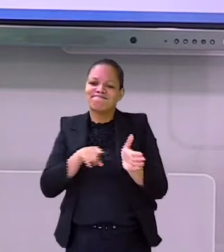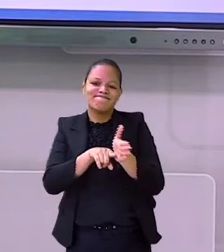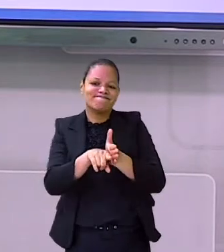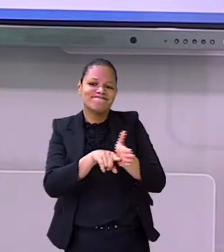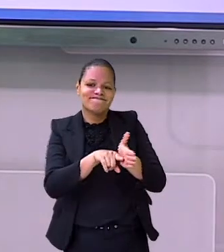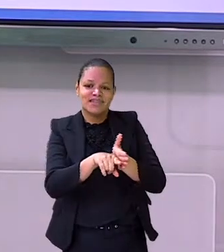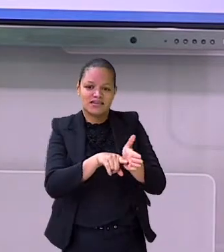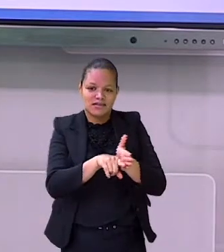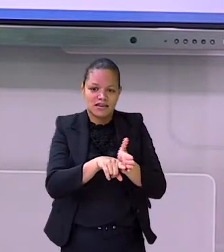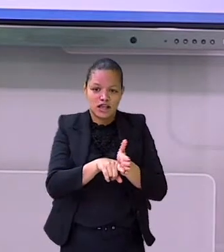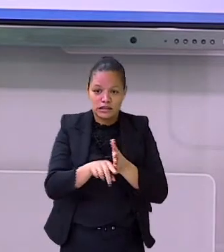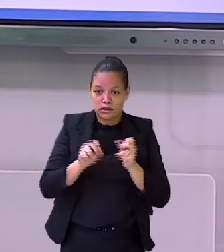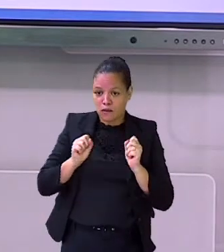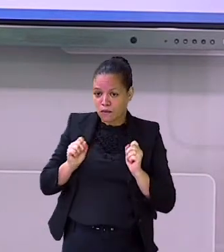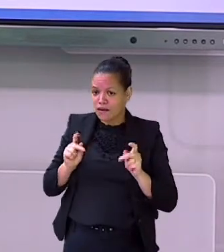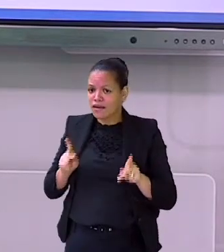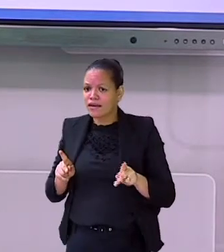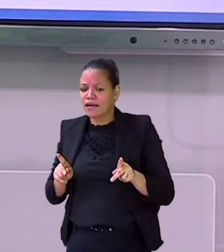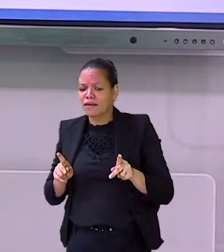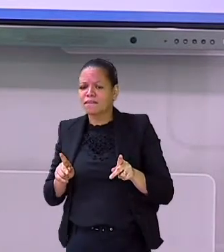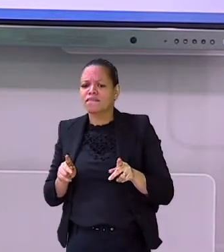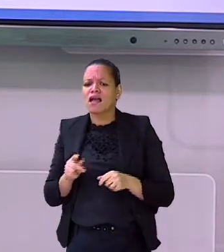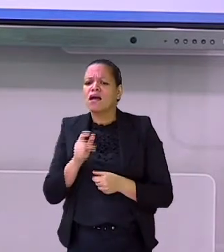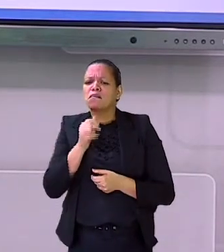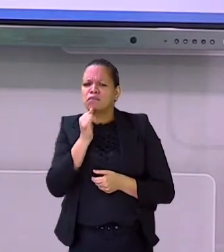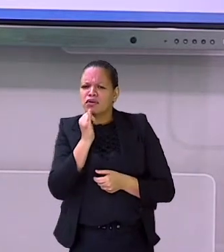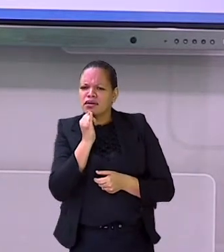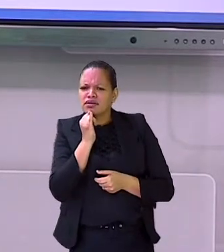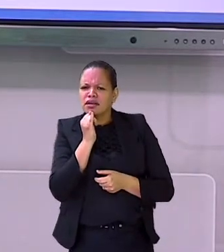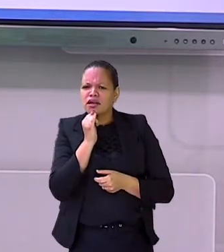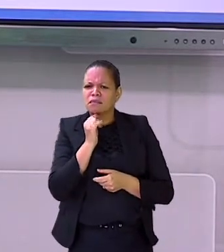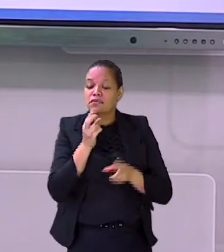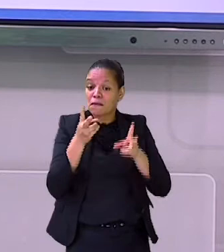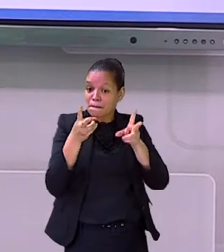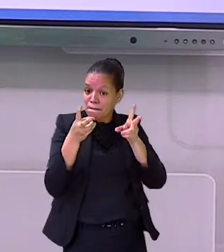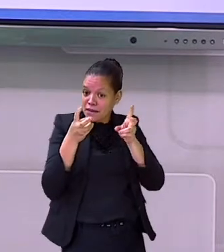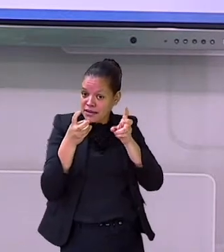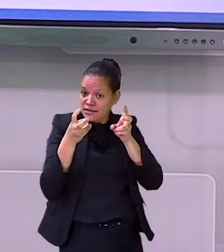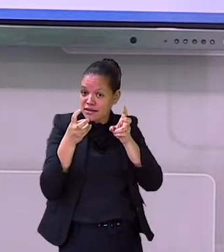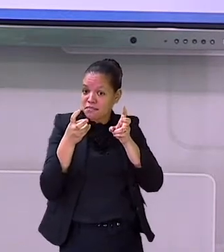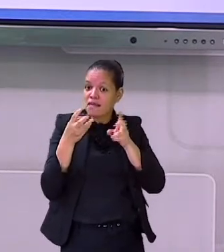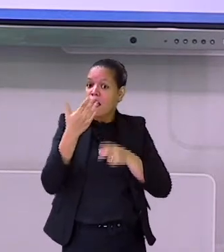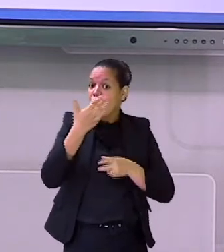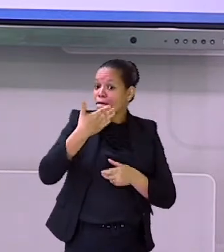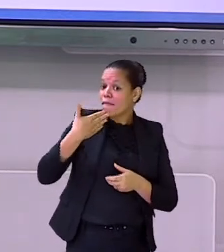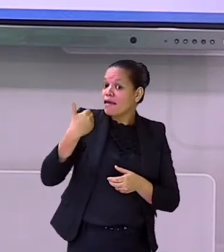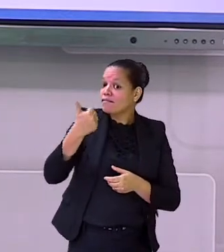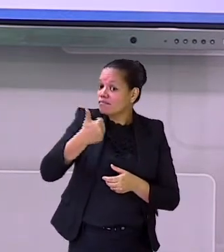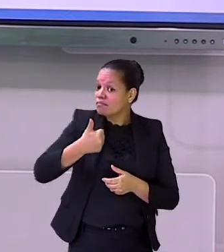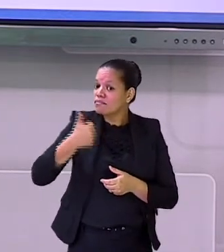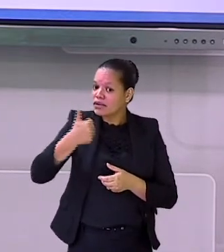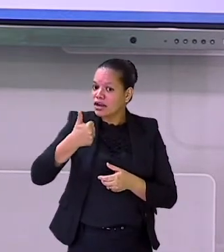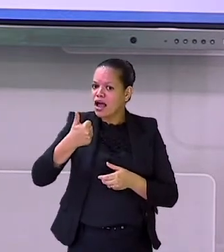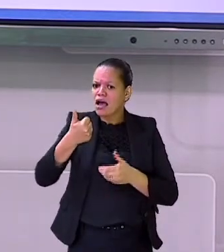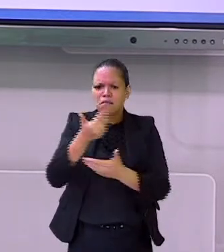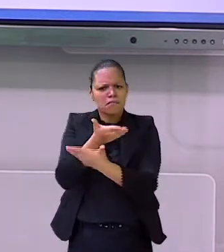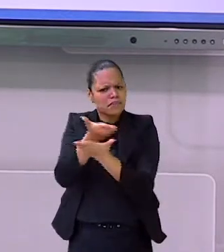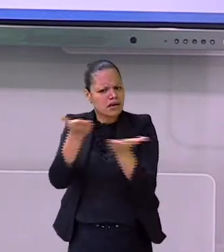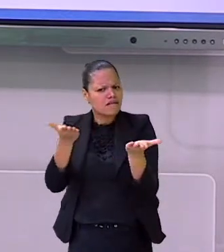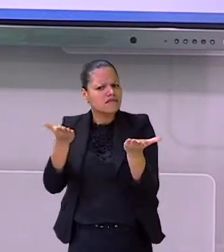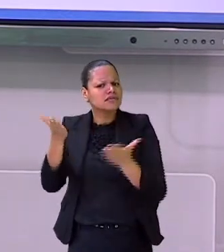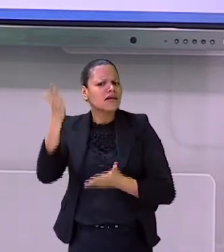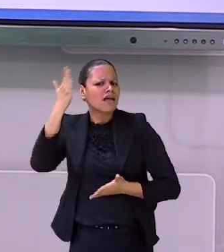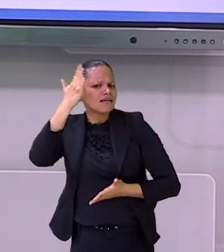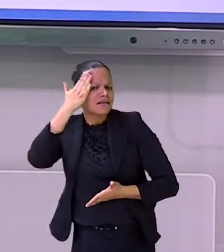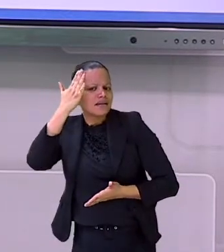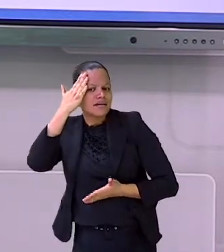vocês vão perceber aqui na nossa aula, eles vão facilitar o entendimento das